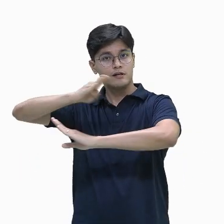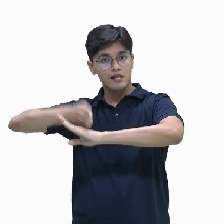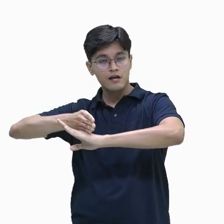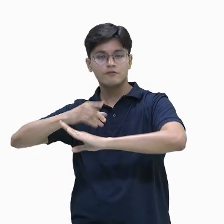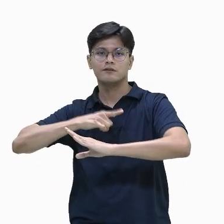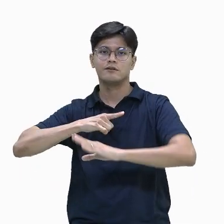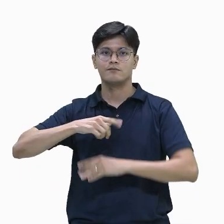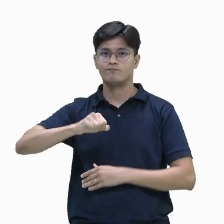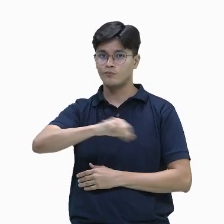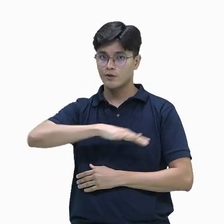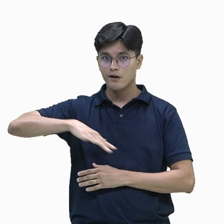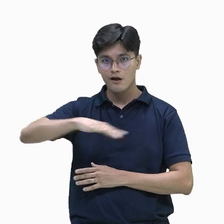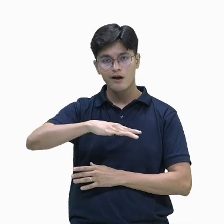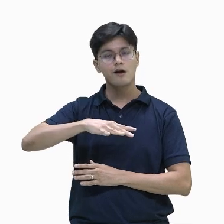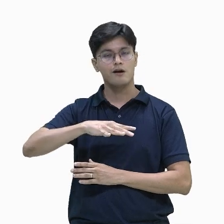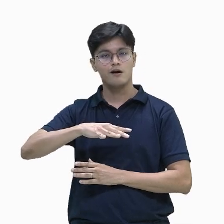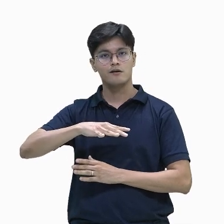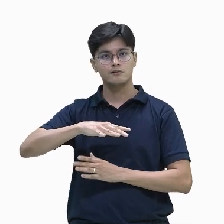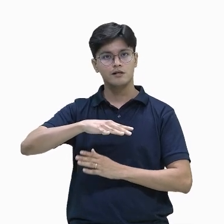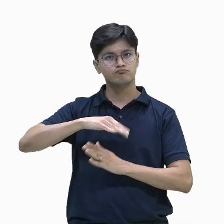aproximada aí do nosso